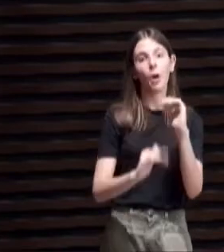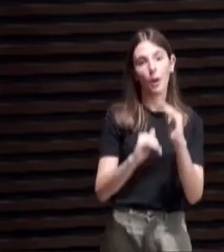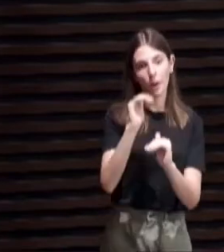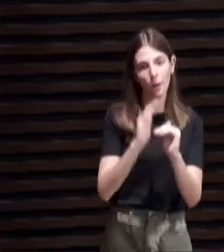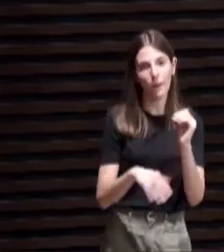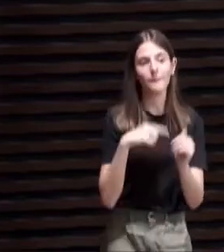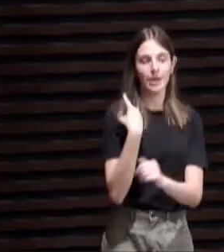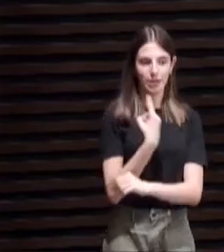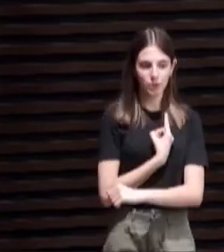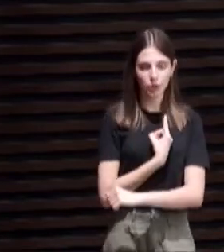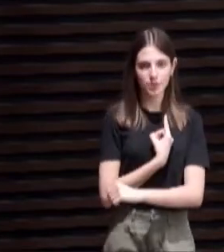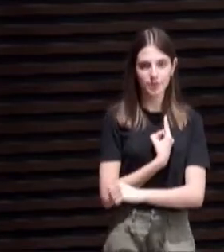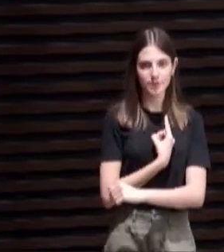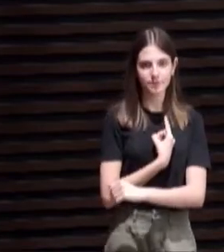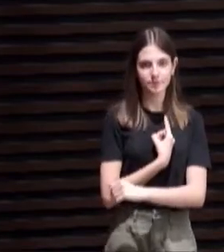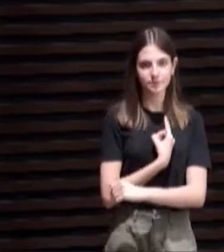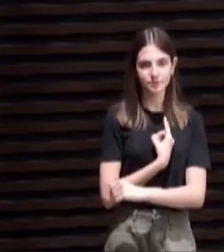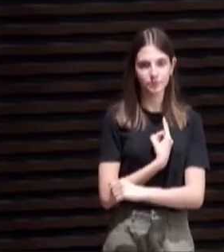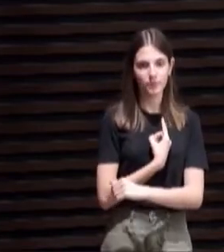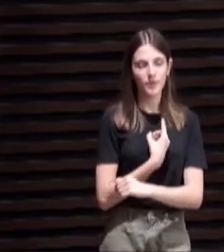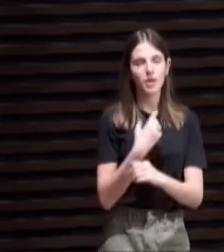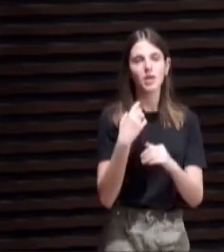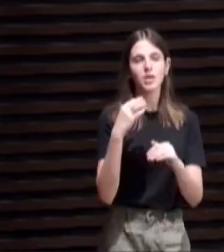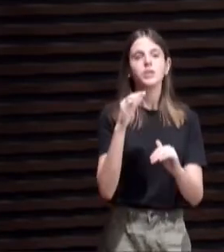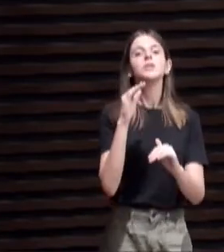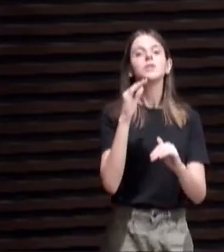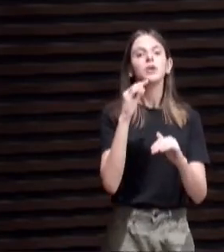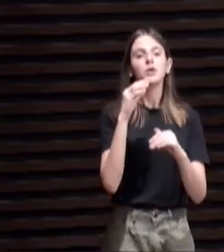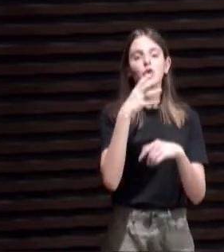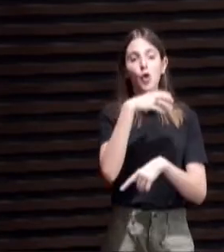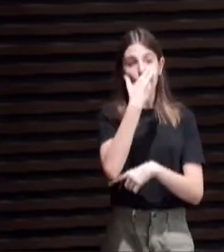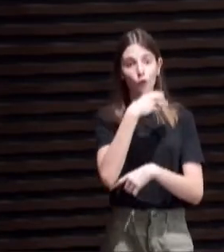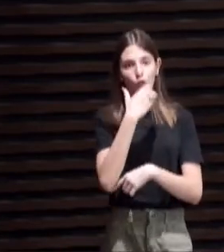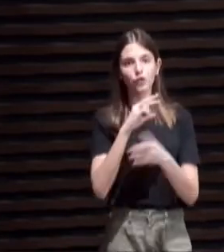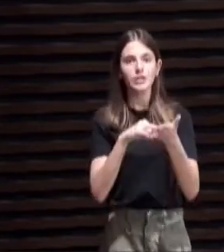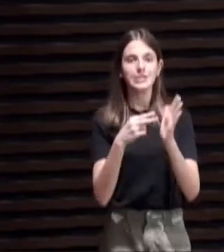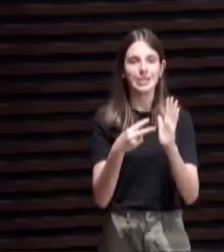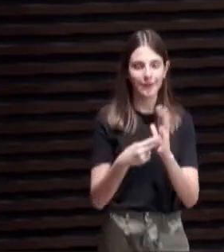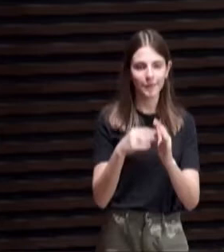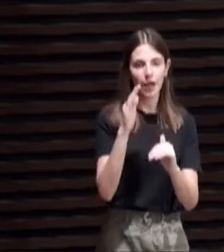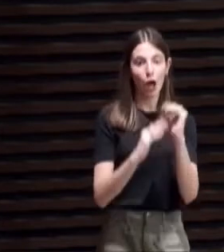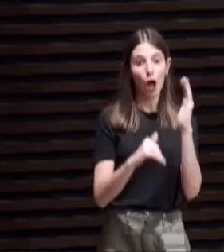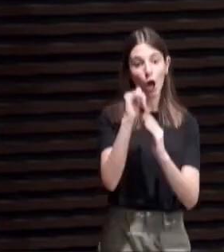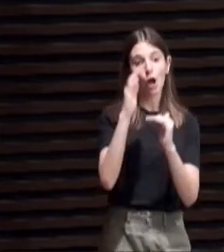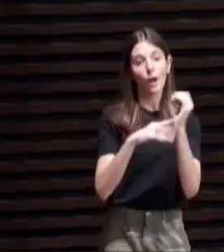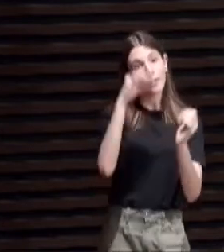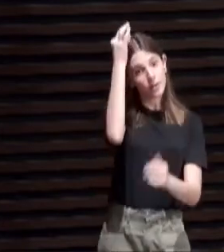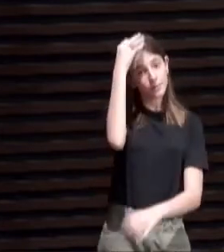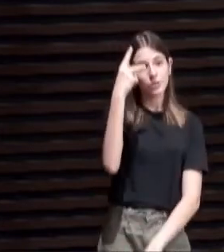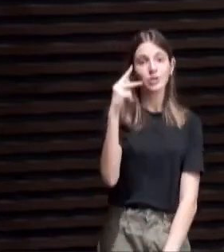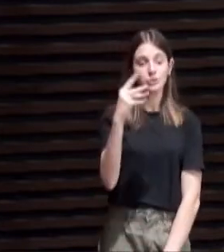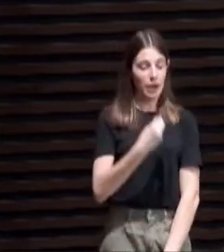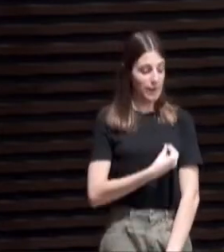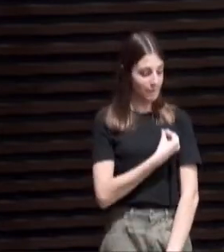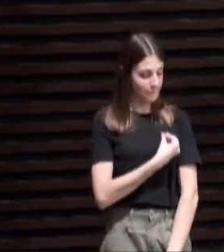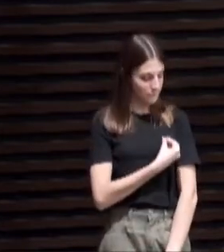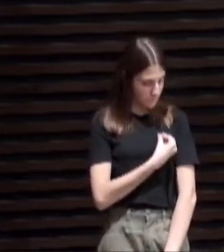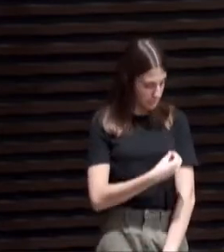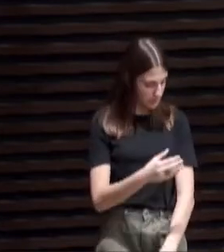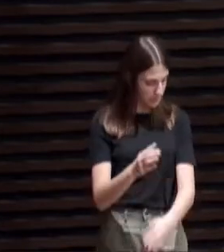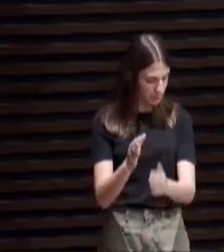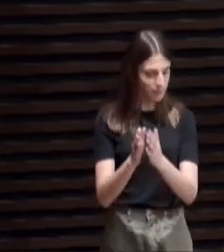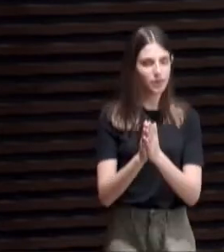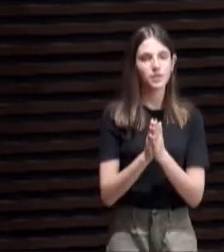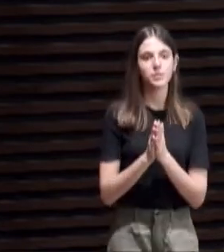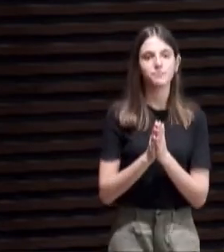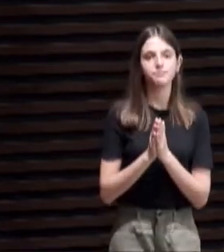produz um fruto? O fruto que é a obra do Espírito na sua vida, essa ação que você que fez a pergunta pensou aí, que é a